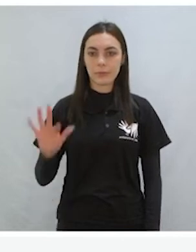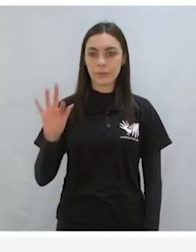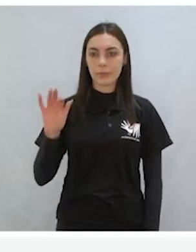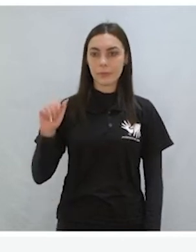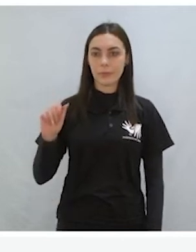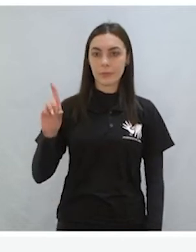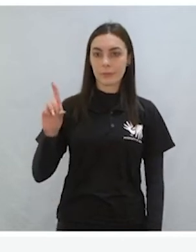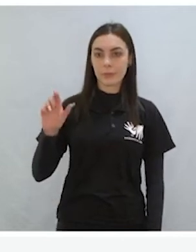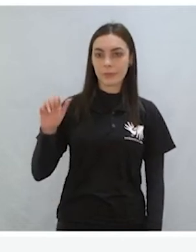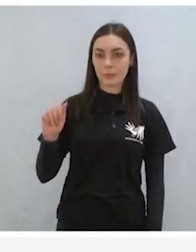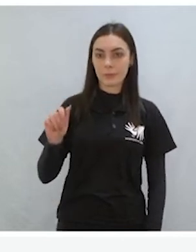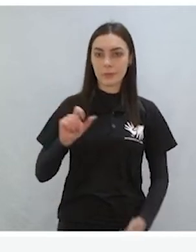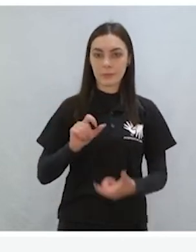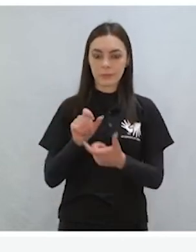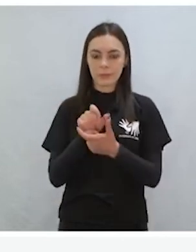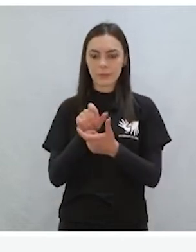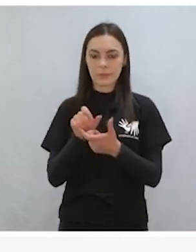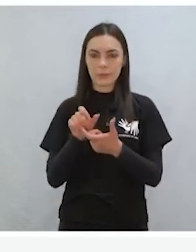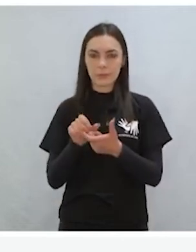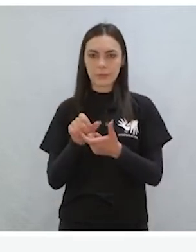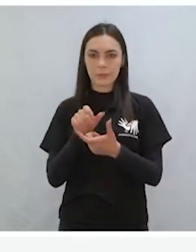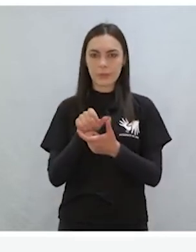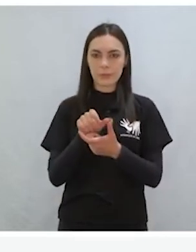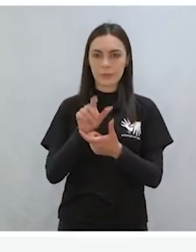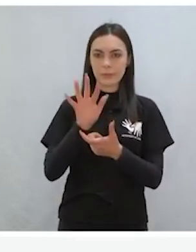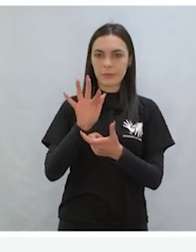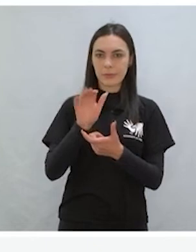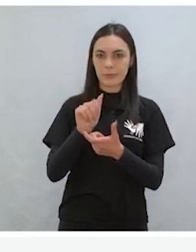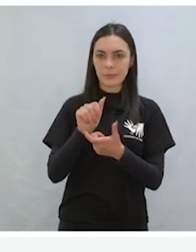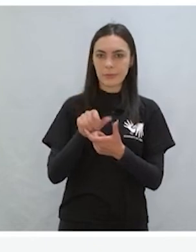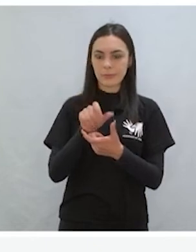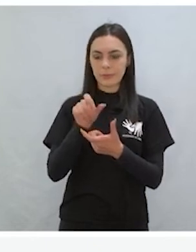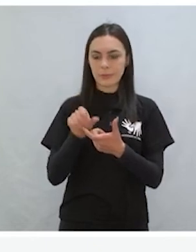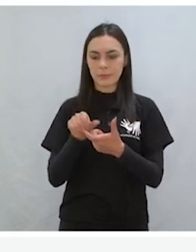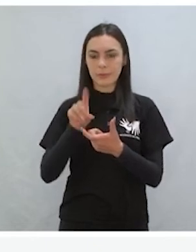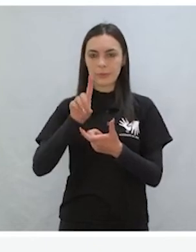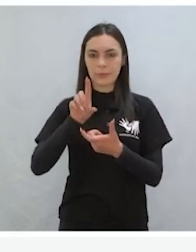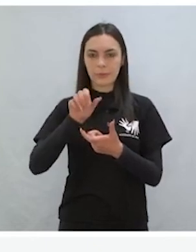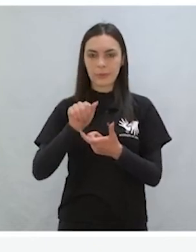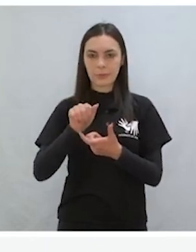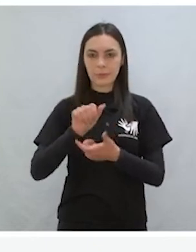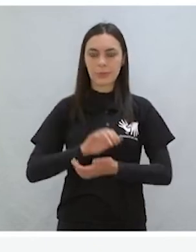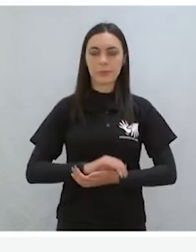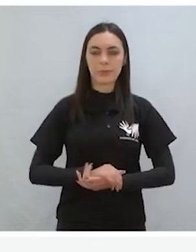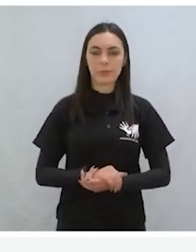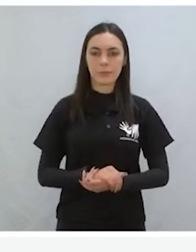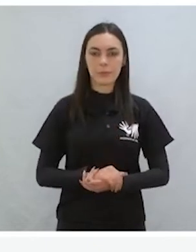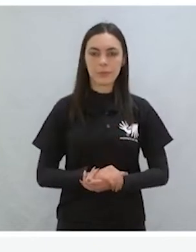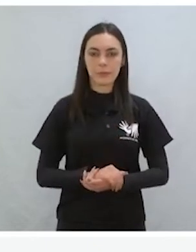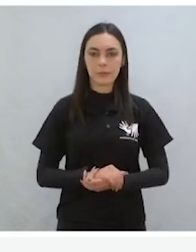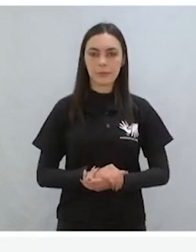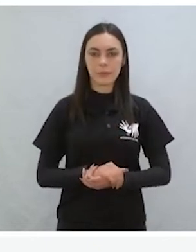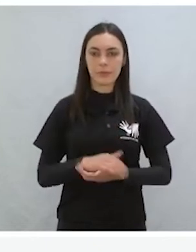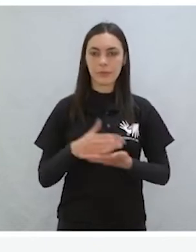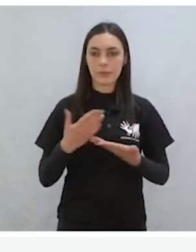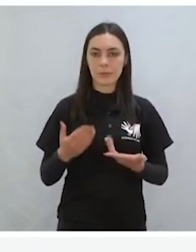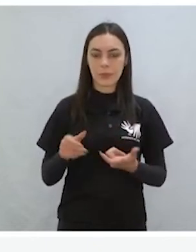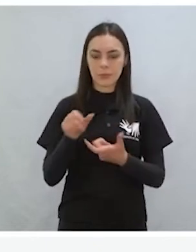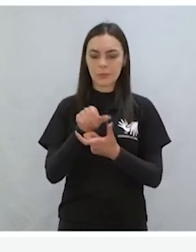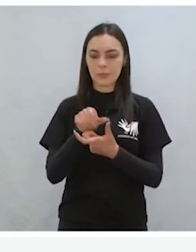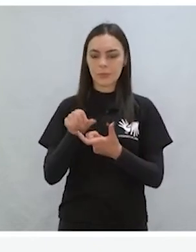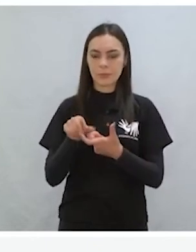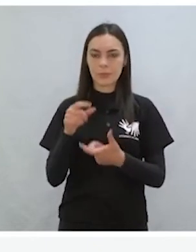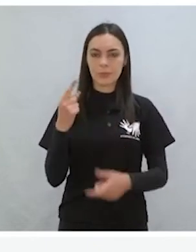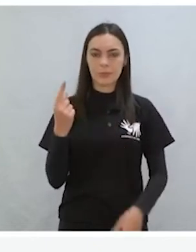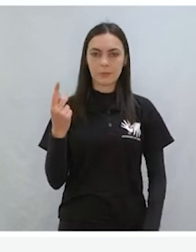A palavra fada é formada pela sílaba fa e pela sílaba da. Então, eu